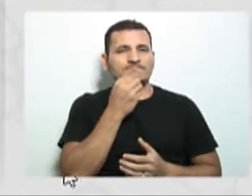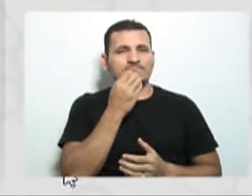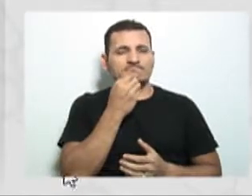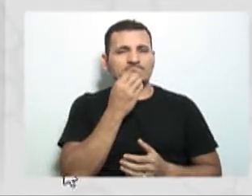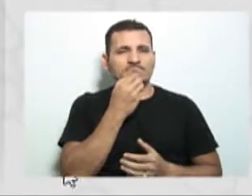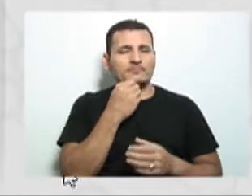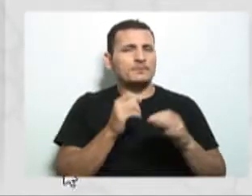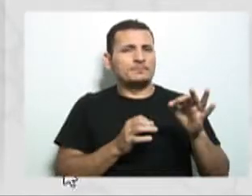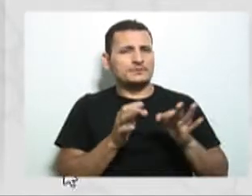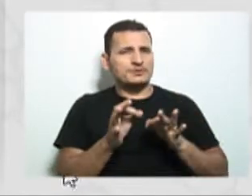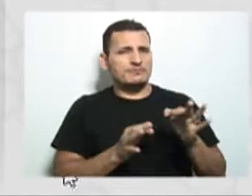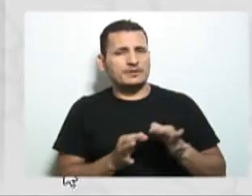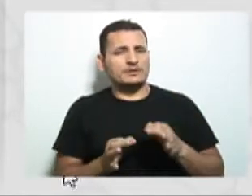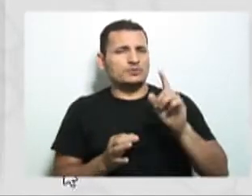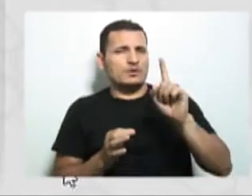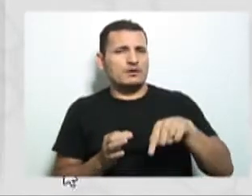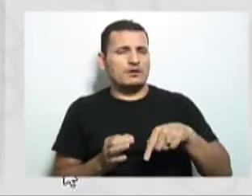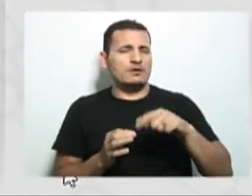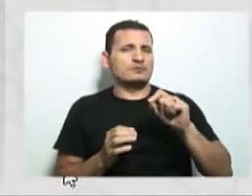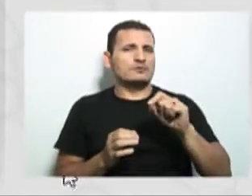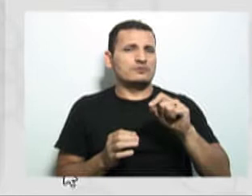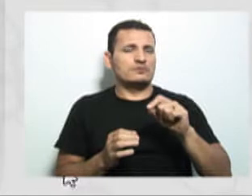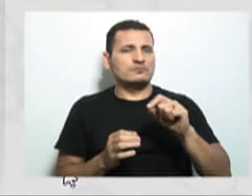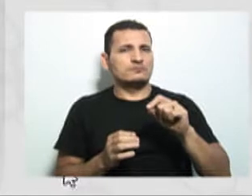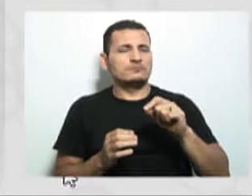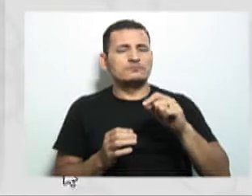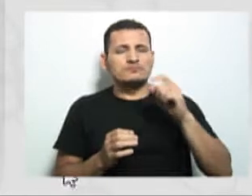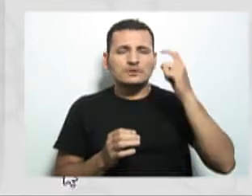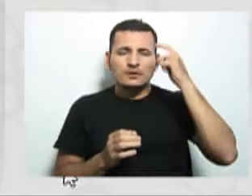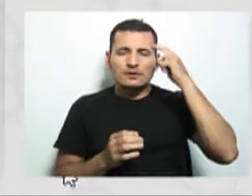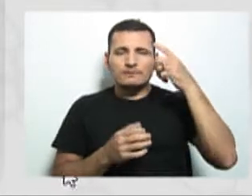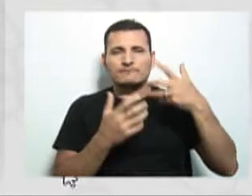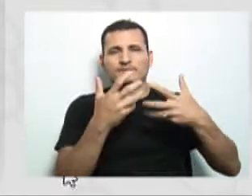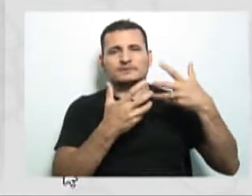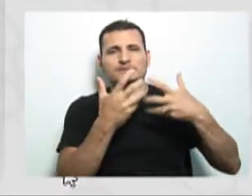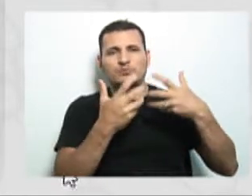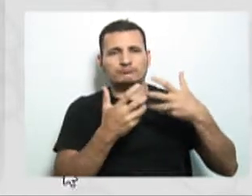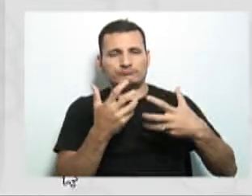uma atividade indissociável de reflexão, olha que coisa maravilhosa,